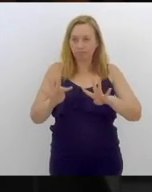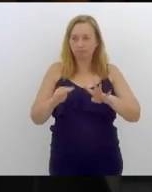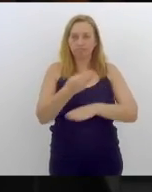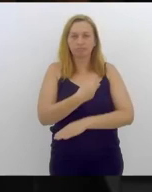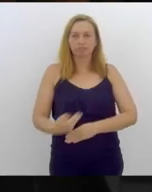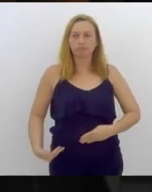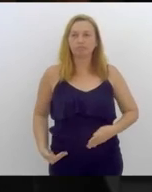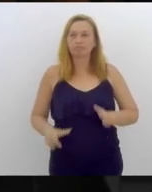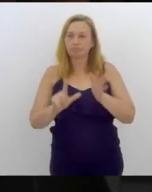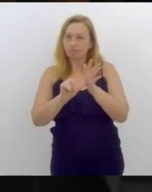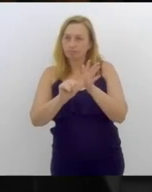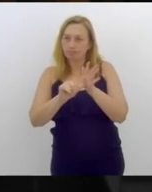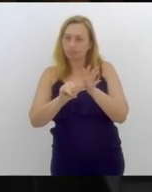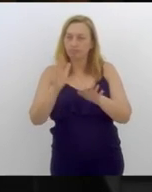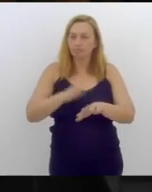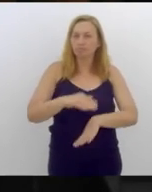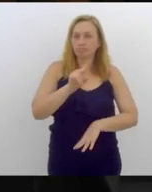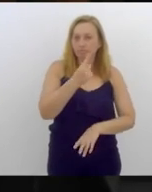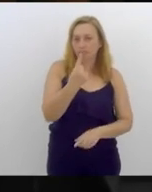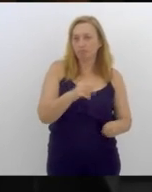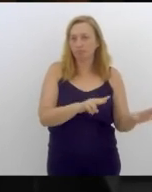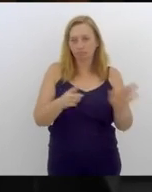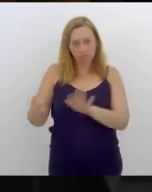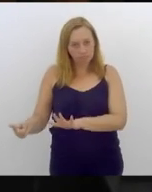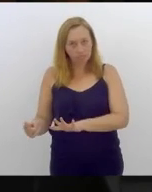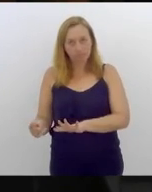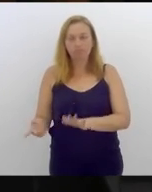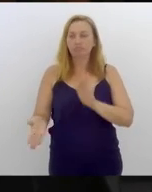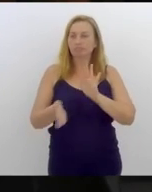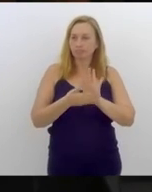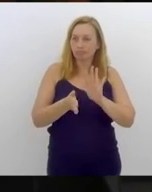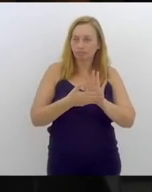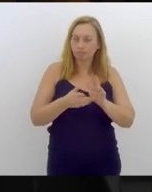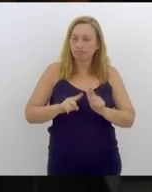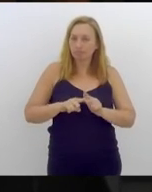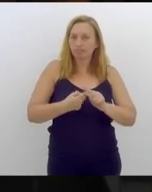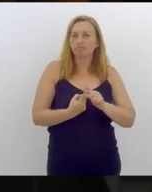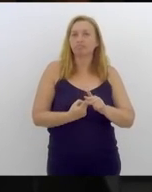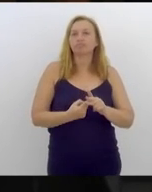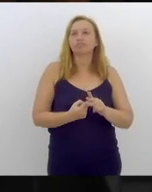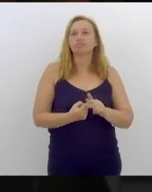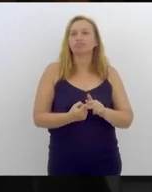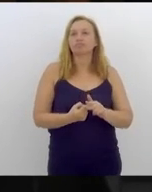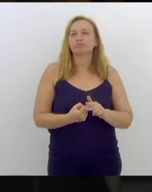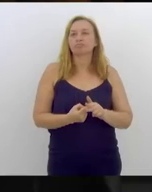atrasar em mais uma semana a proposta de regulamentação